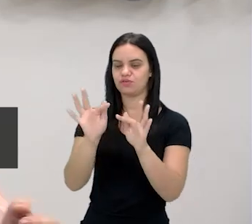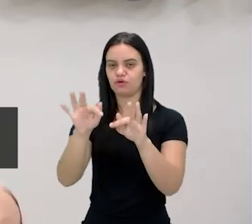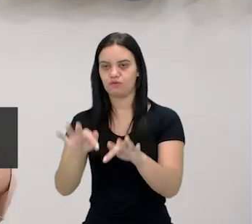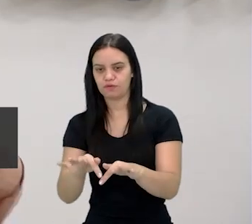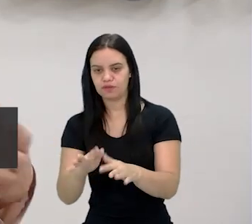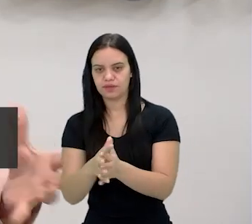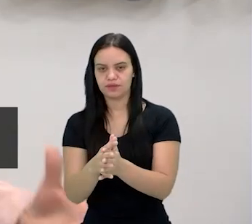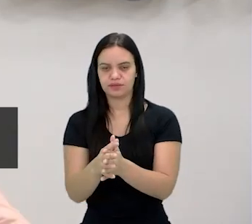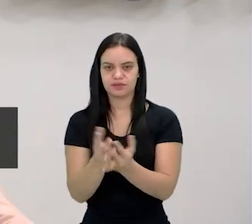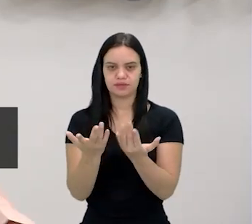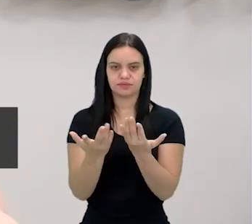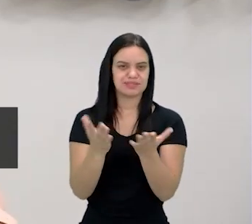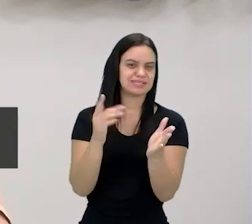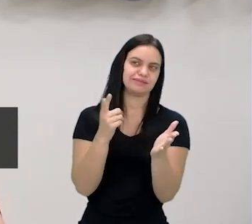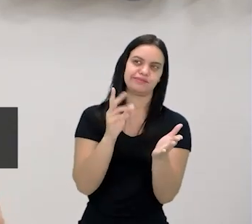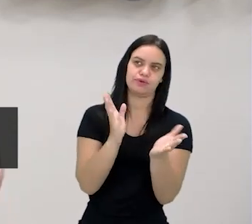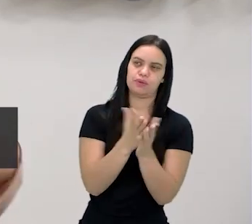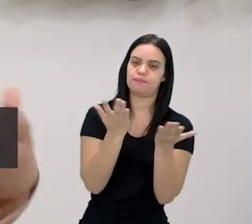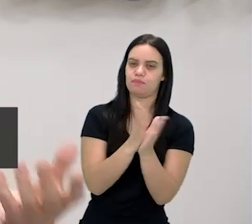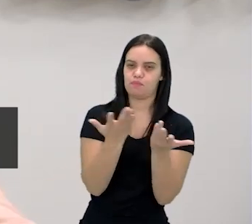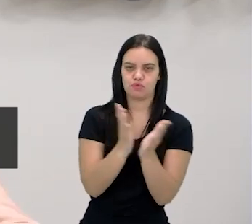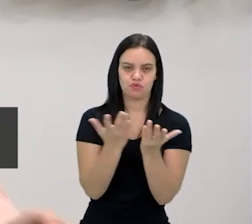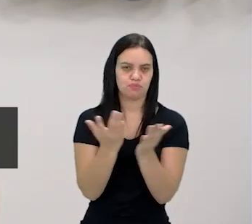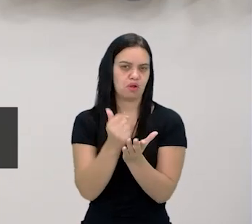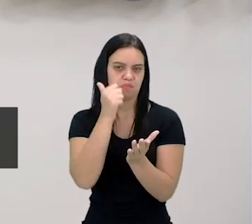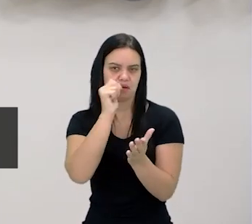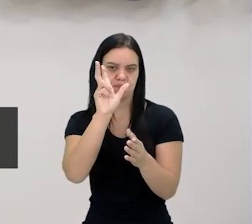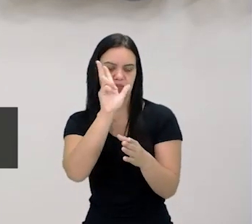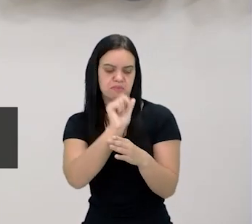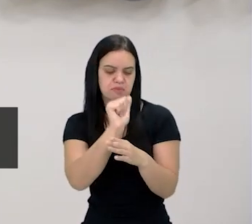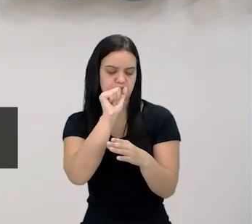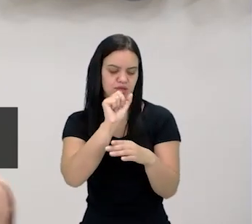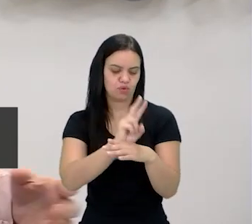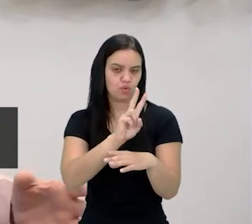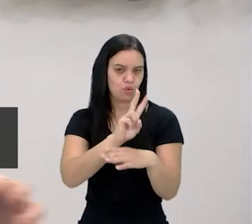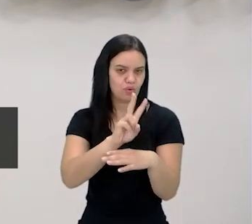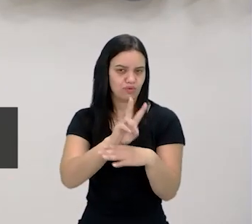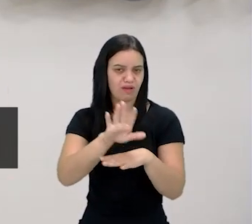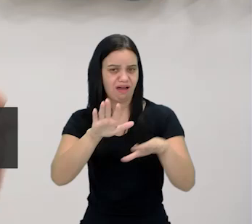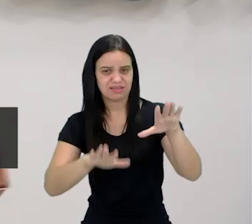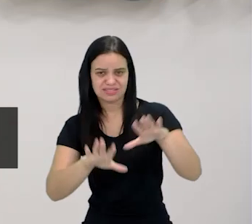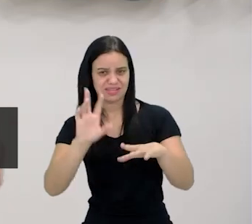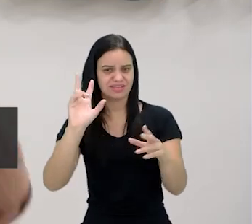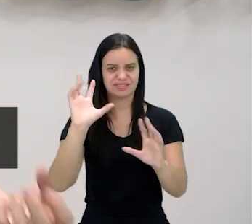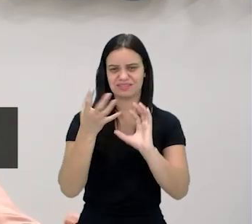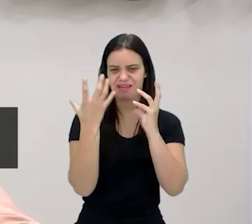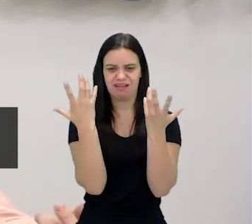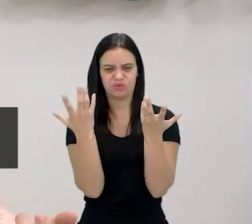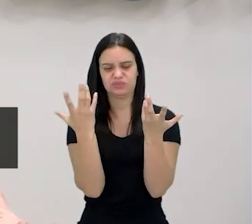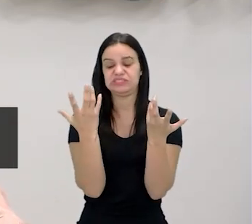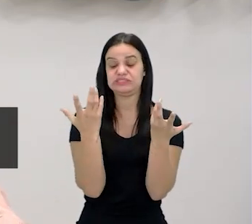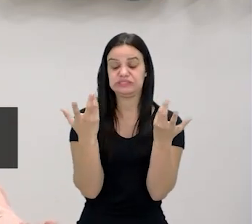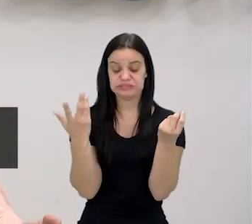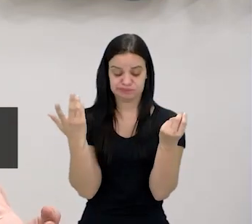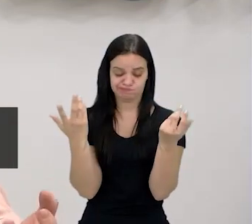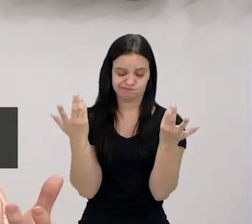ela fosse muito, muito pobre, cuidada apenas pela mãe, e essa situação causava ali nas duas